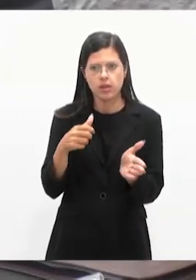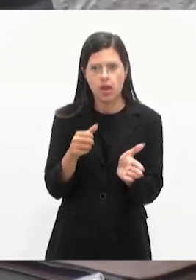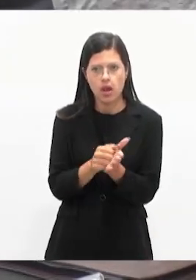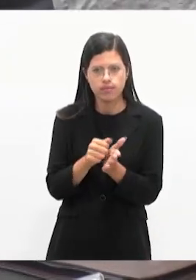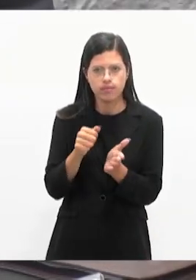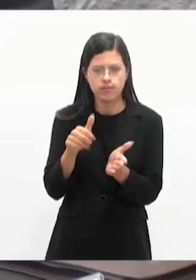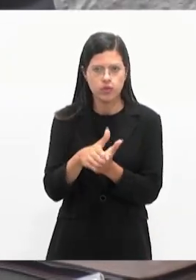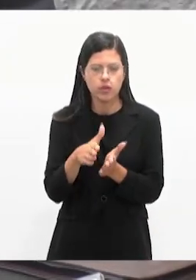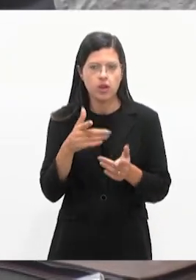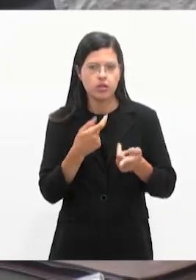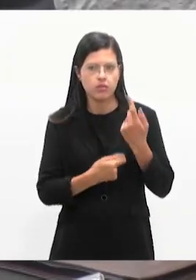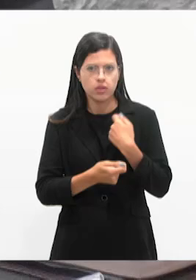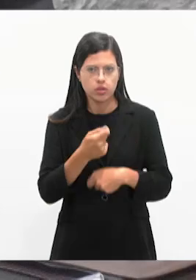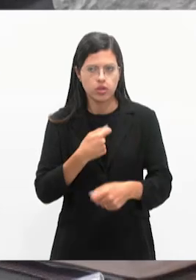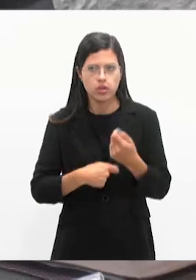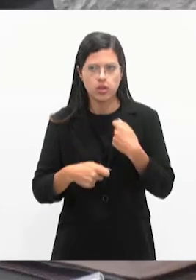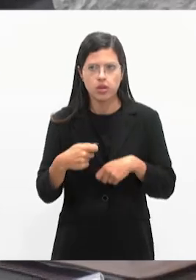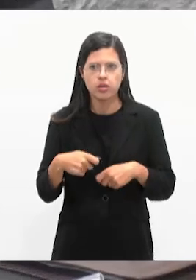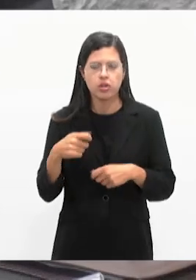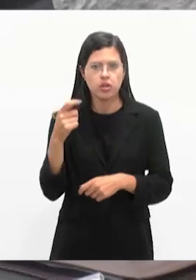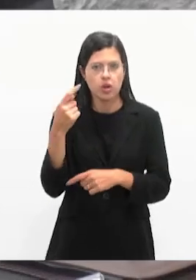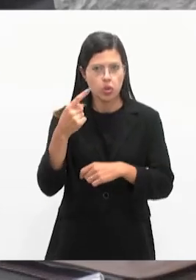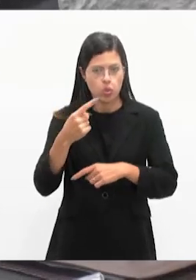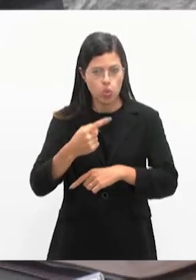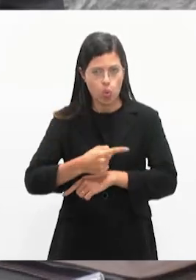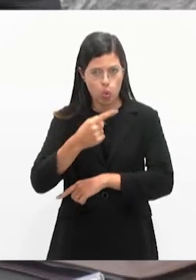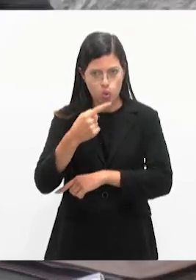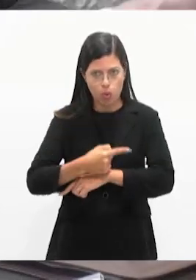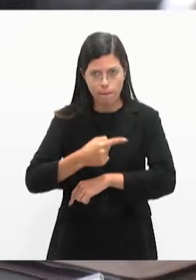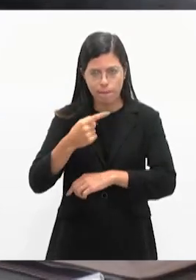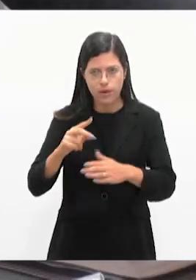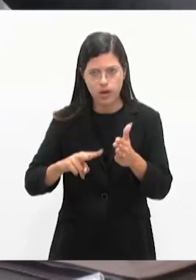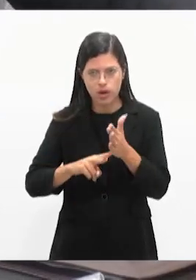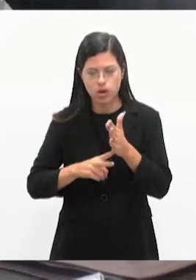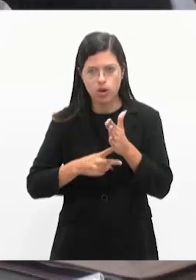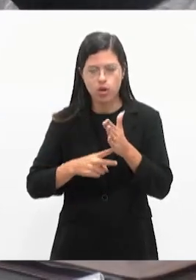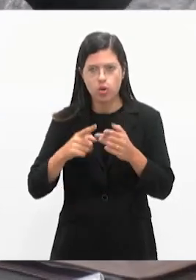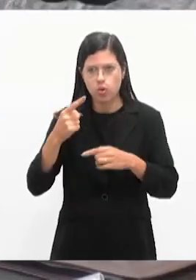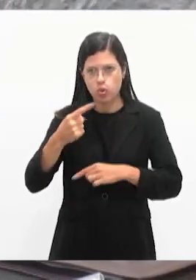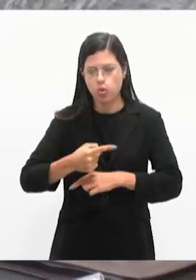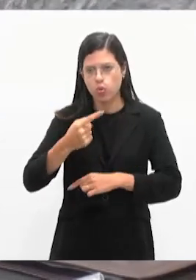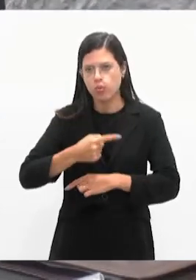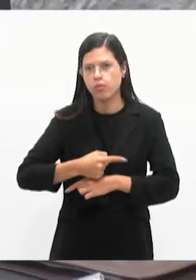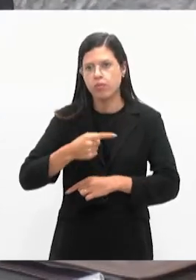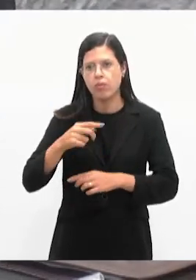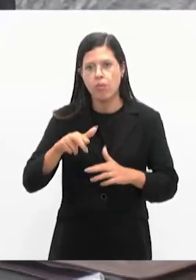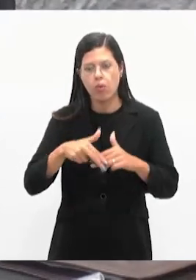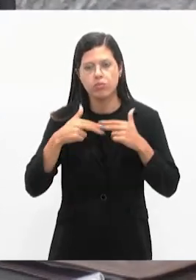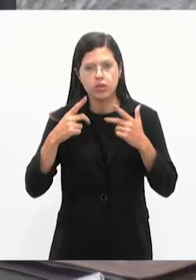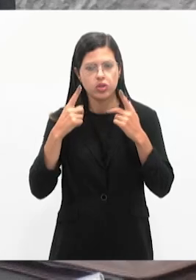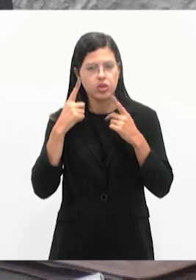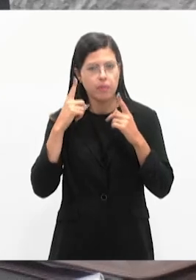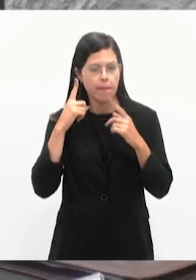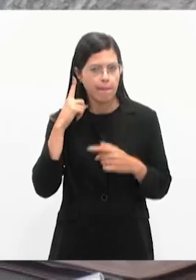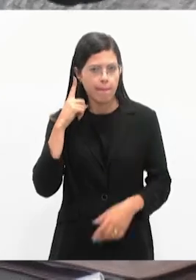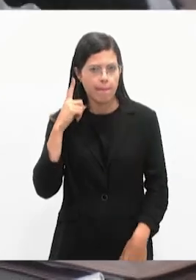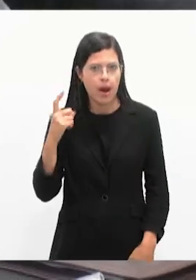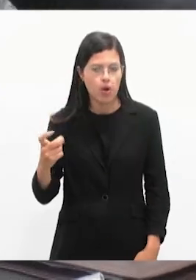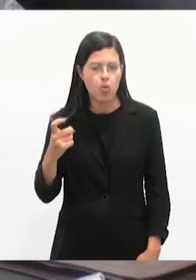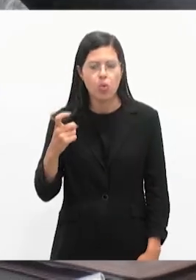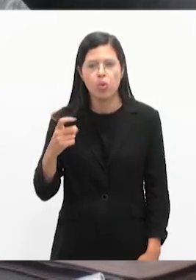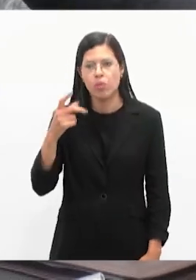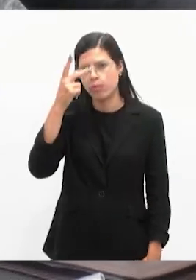no âmbito condominial decorrente de barulho causado por pessoa com autismo no âmbito do Estado do Rio de